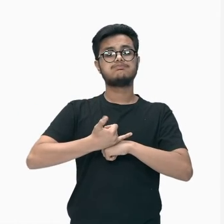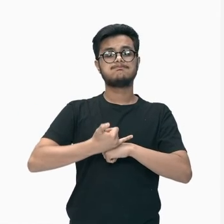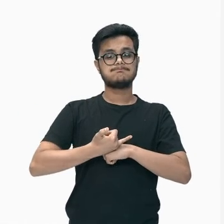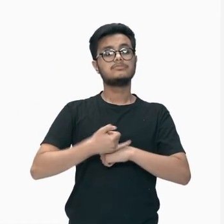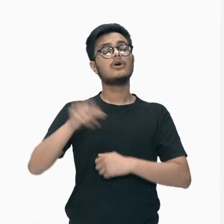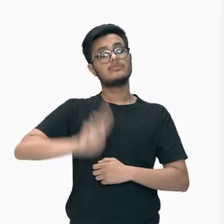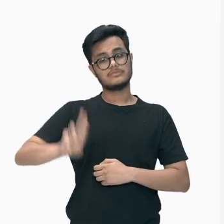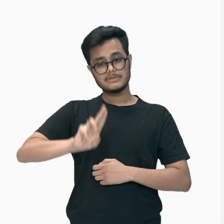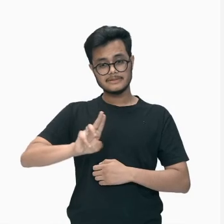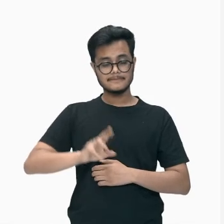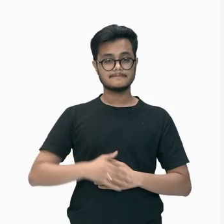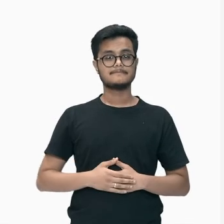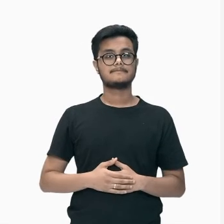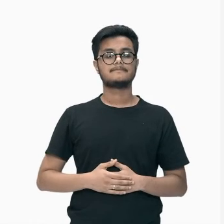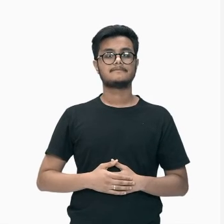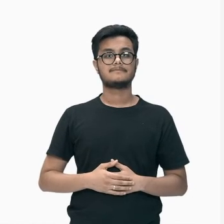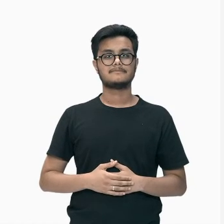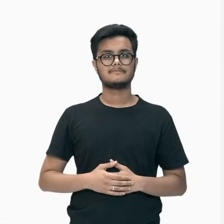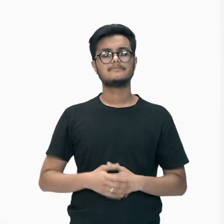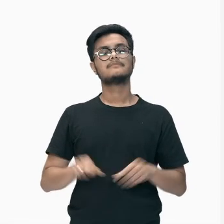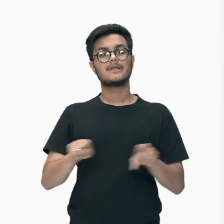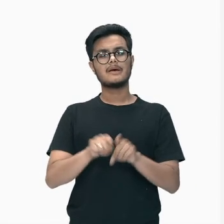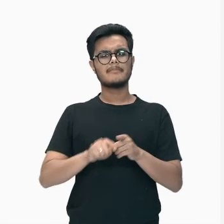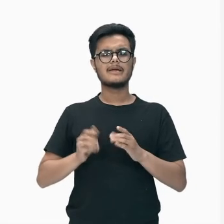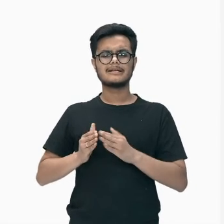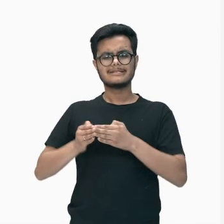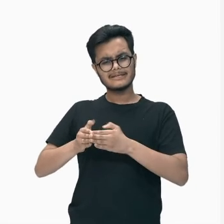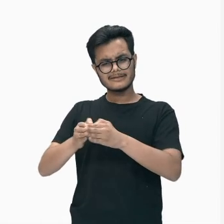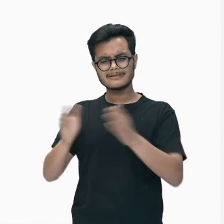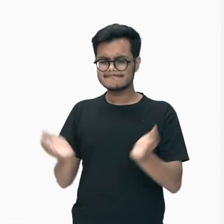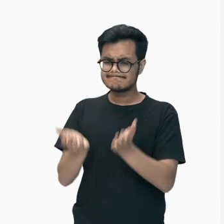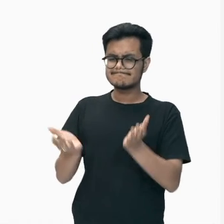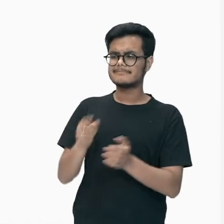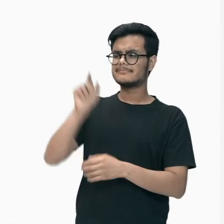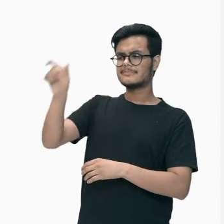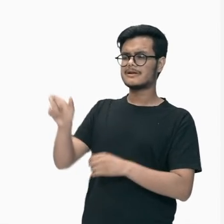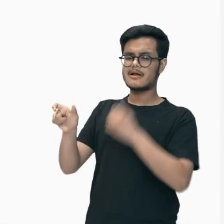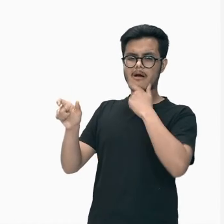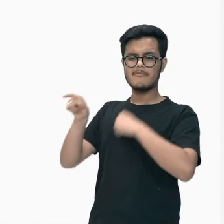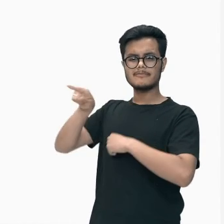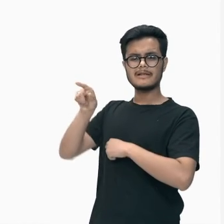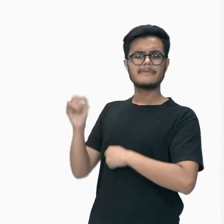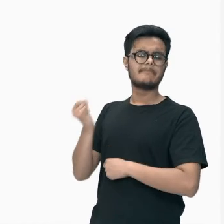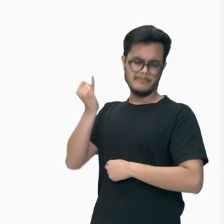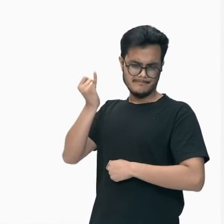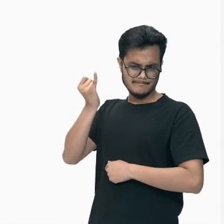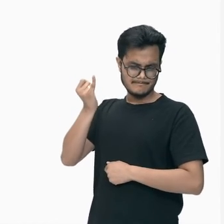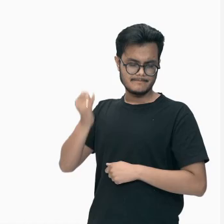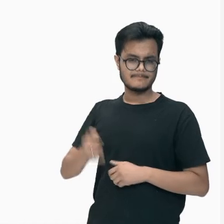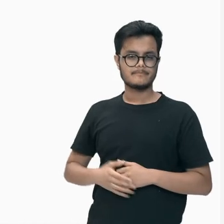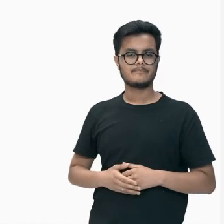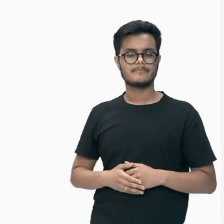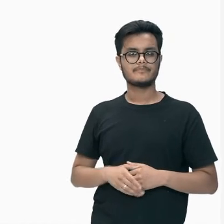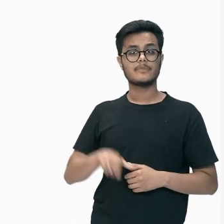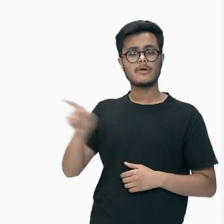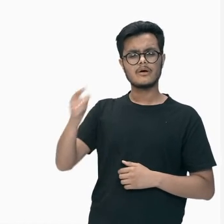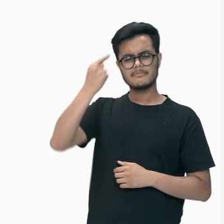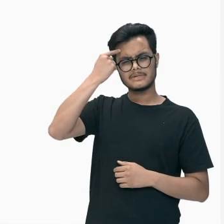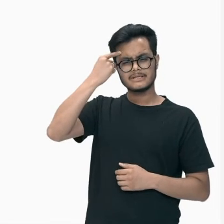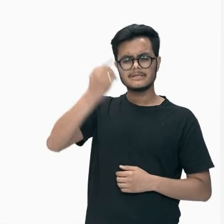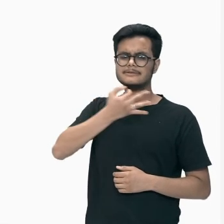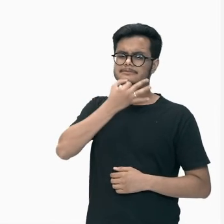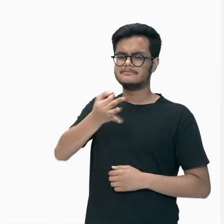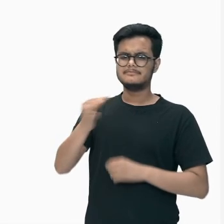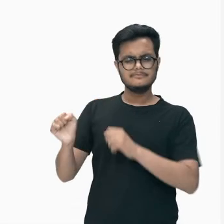de ferro, incentivou a navegação. Então, assim, era um cara que era um idealista, né, e que